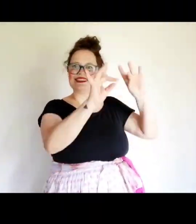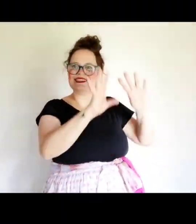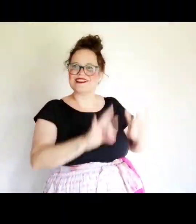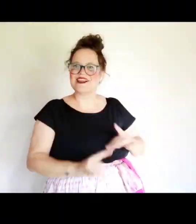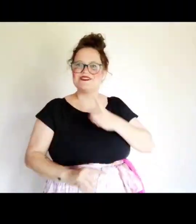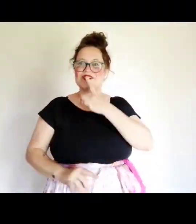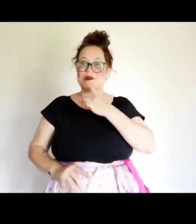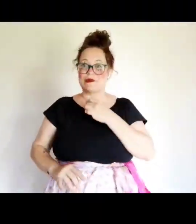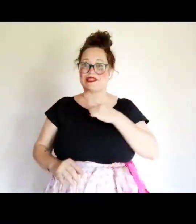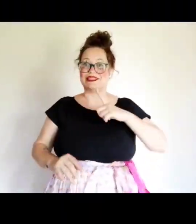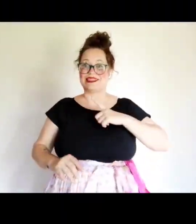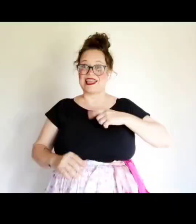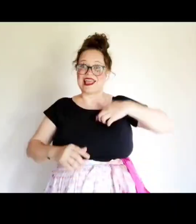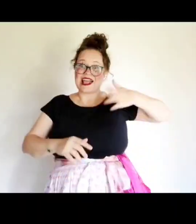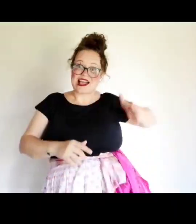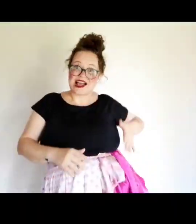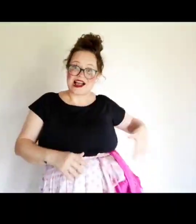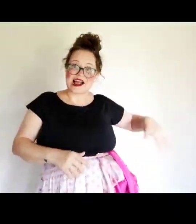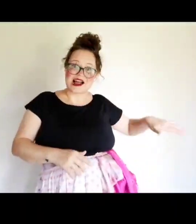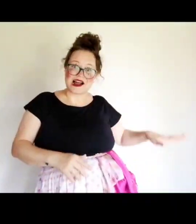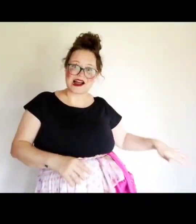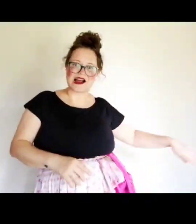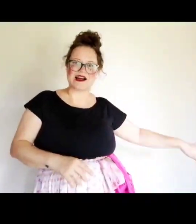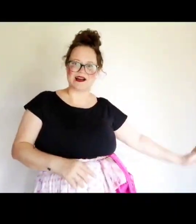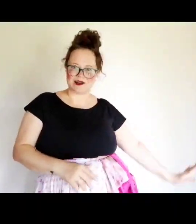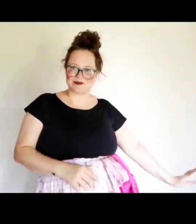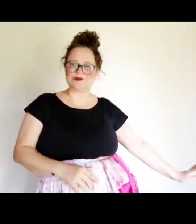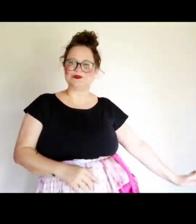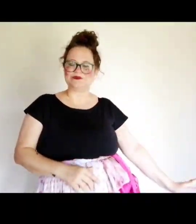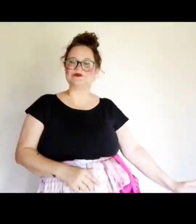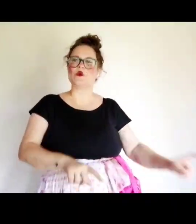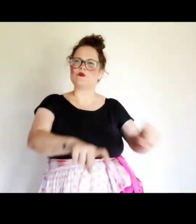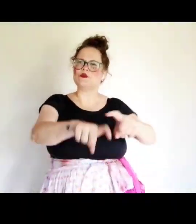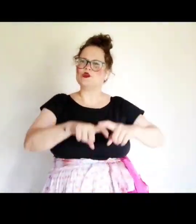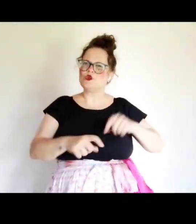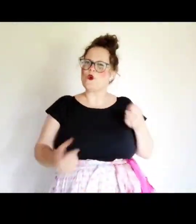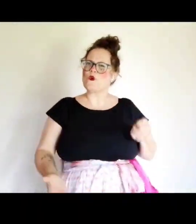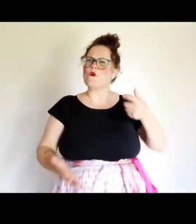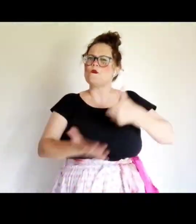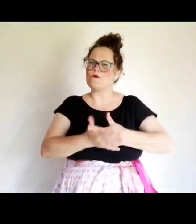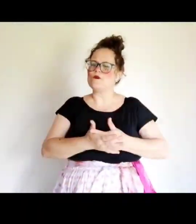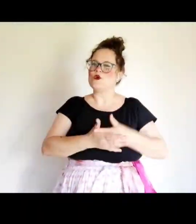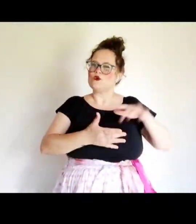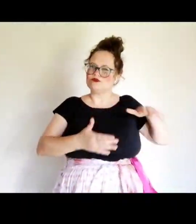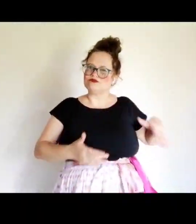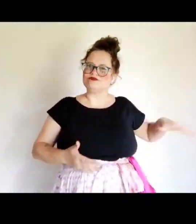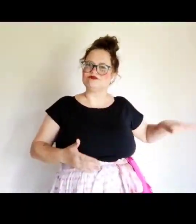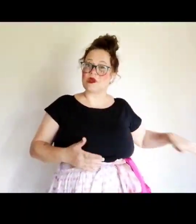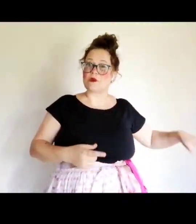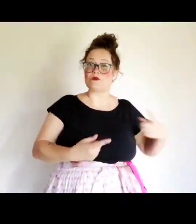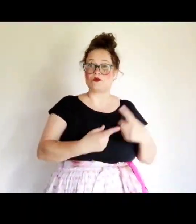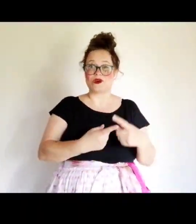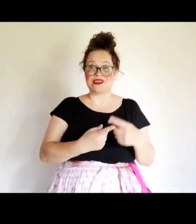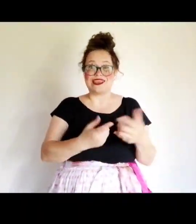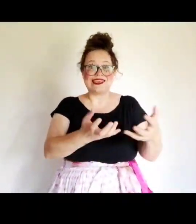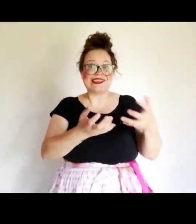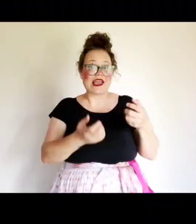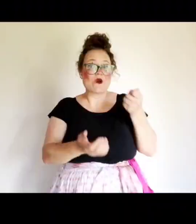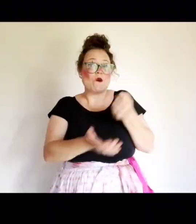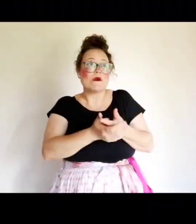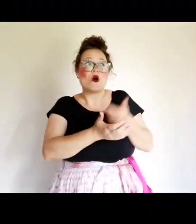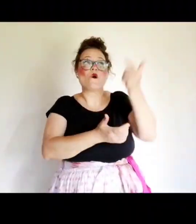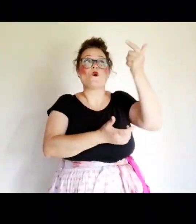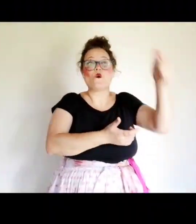detalhes, e ele tinha um rabo enorme, assim, uma cauda. E a gente comprou justamente para a cauda para fazer um figurino de